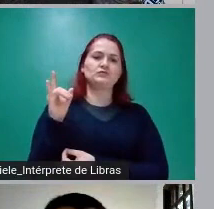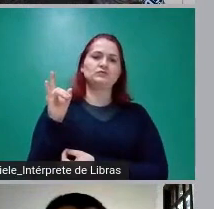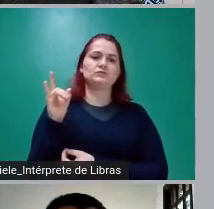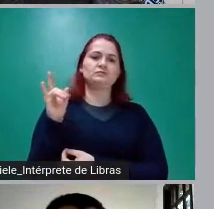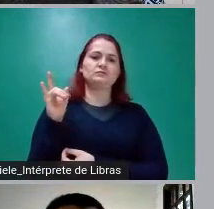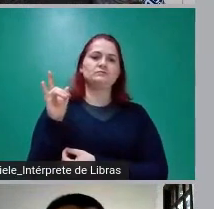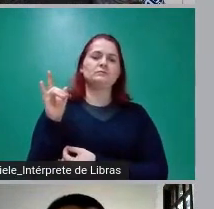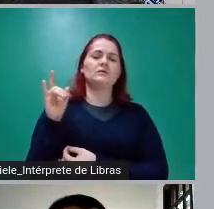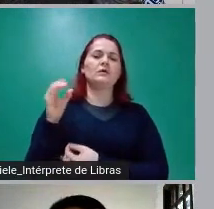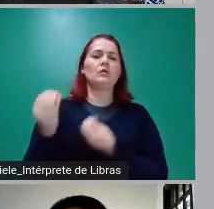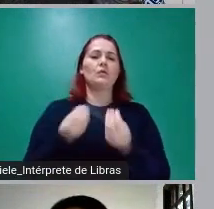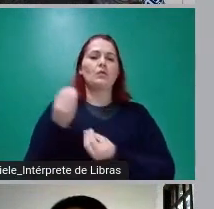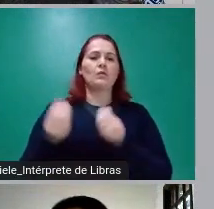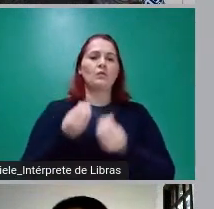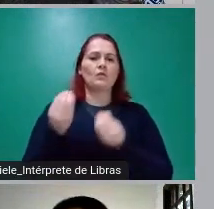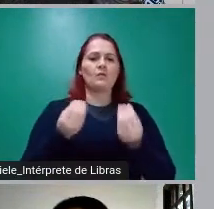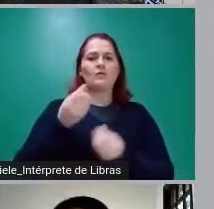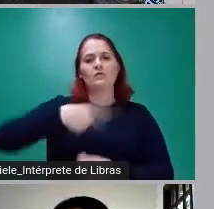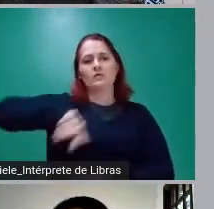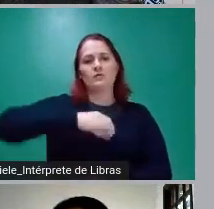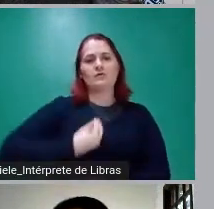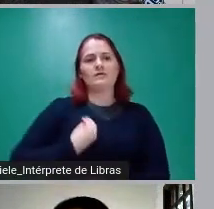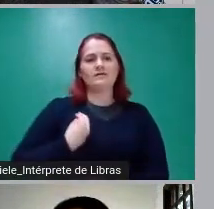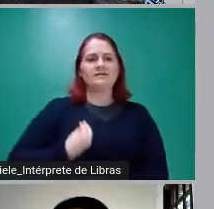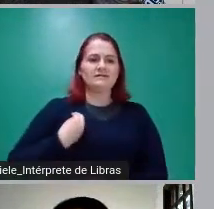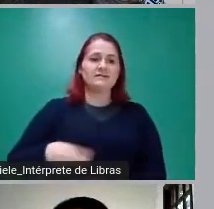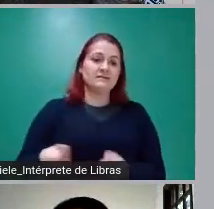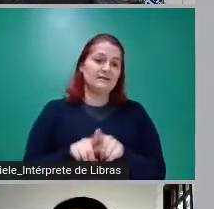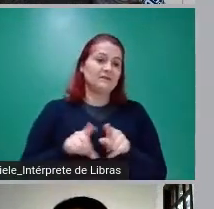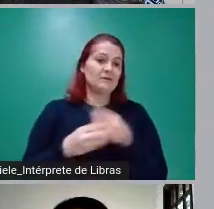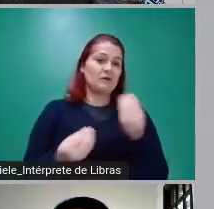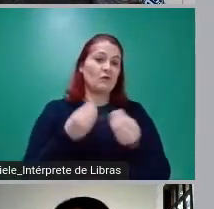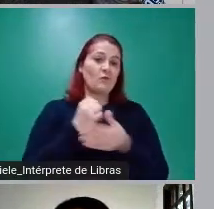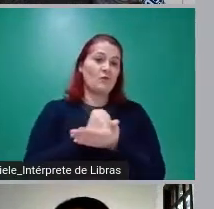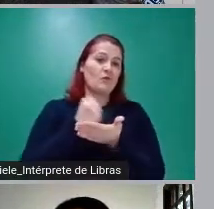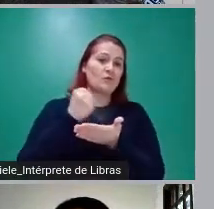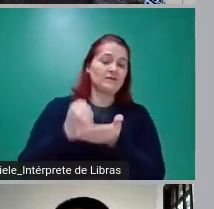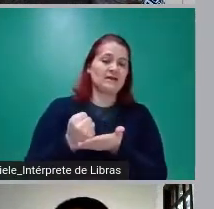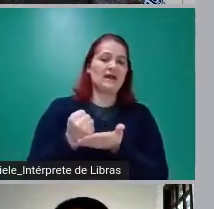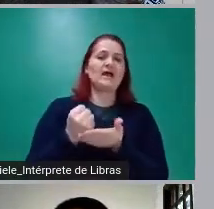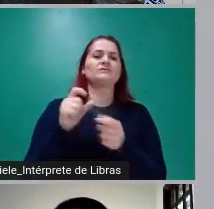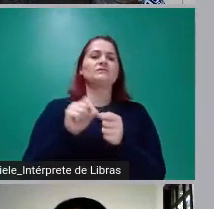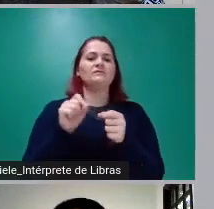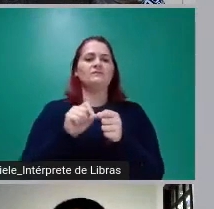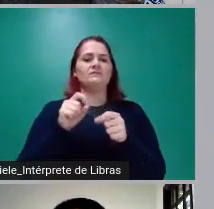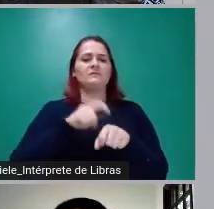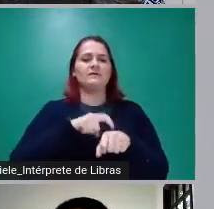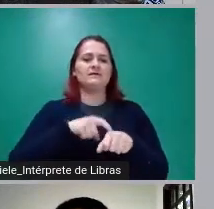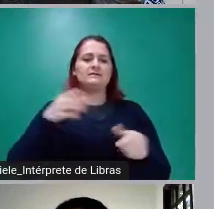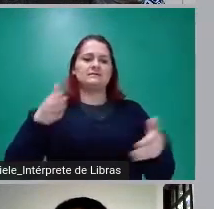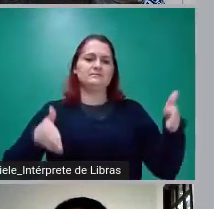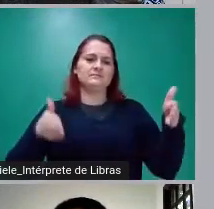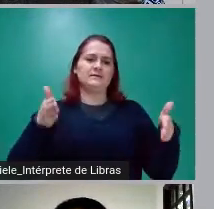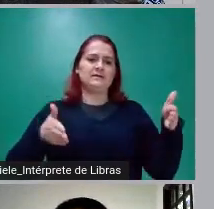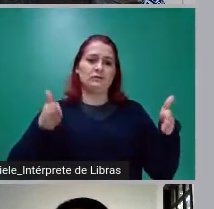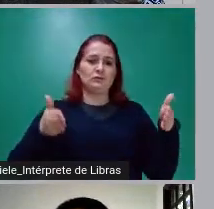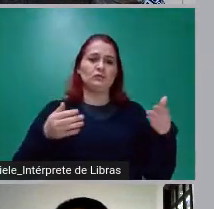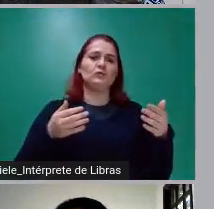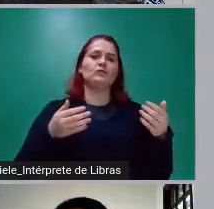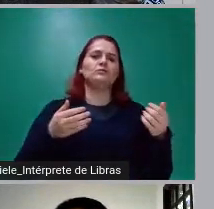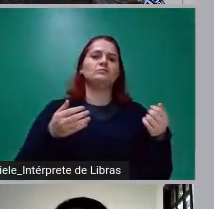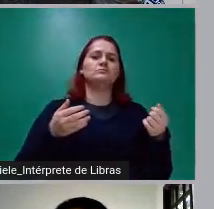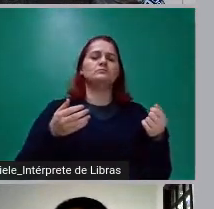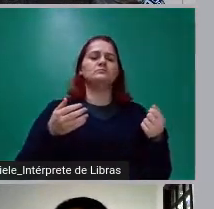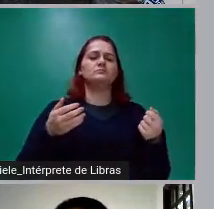que a situação que a gente vive, né, a análise dos contratos que foram feitos nesse período todo, que eu trouxe bem au passant